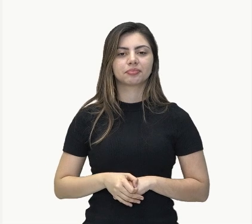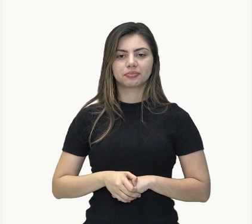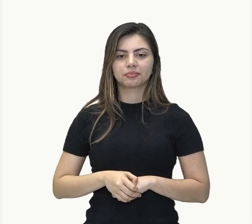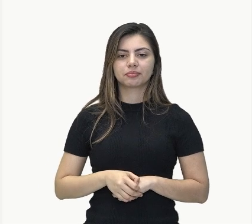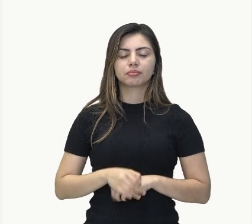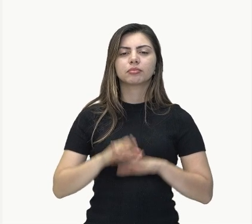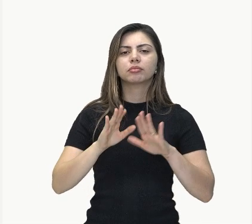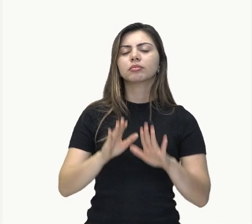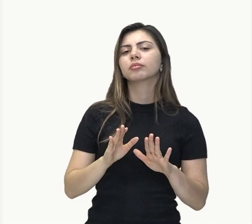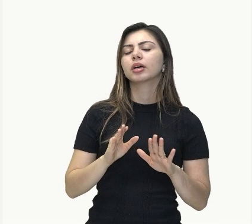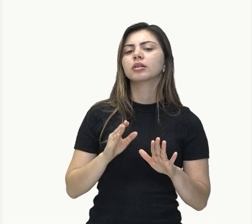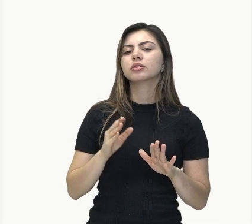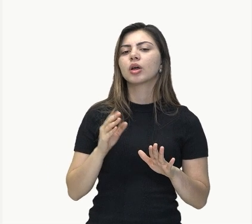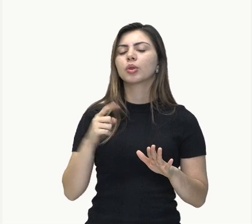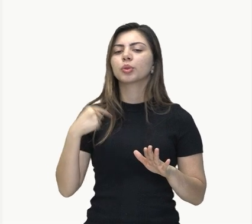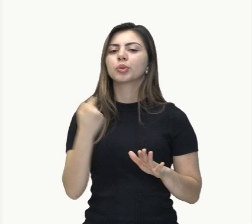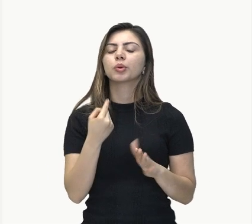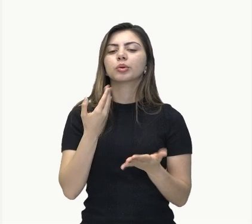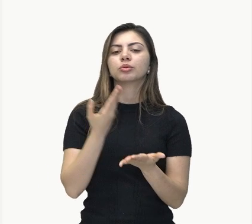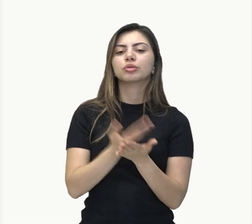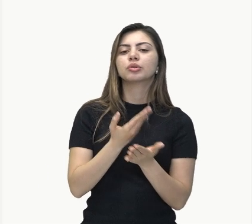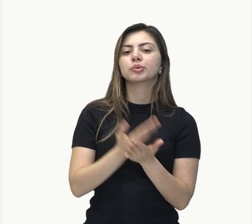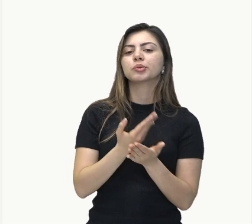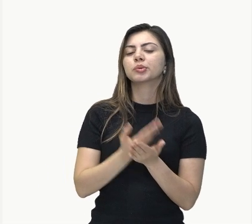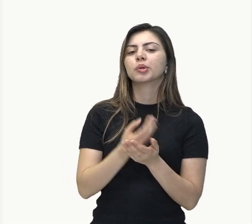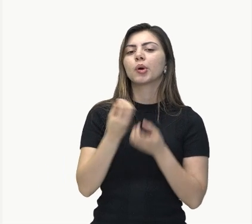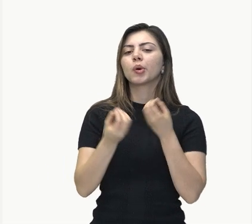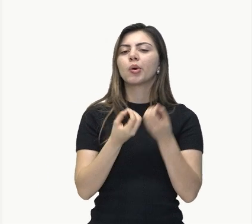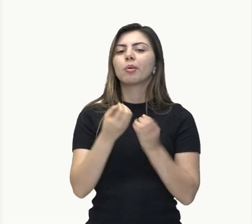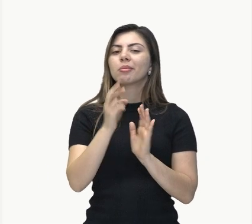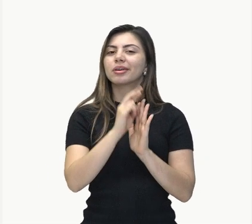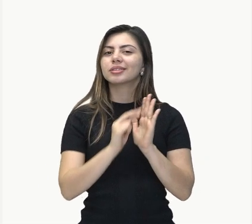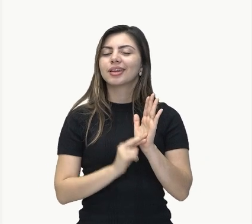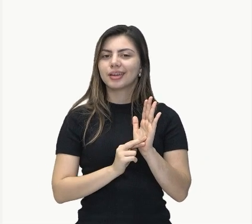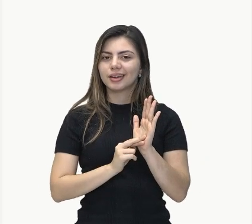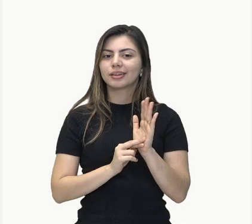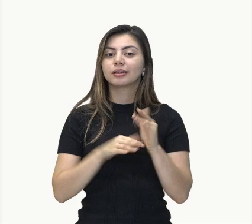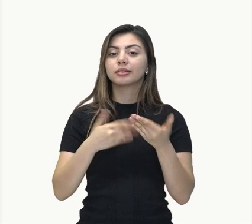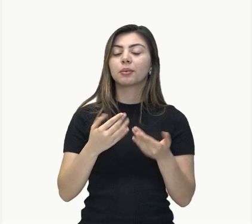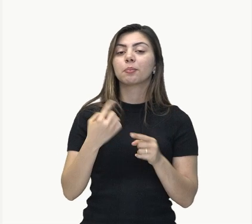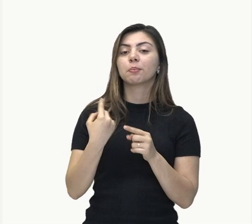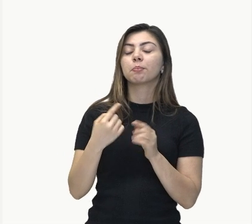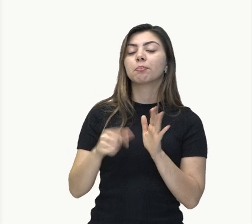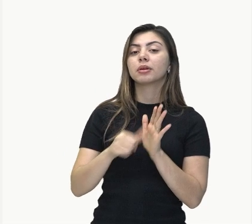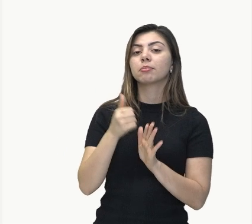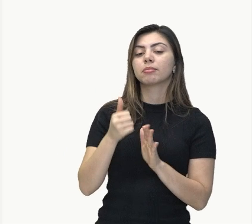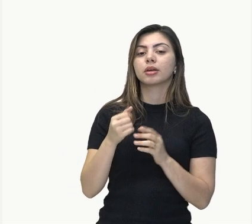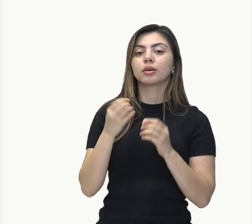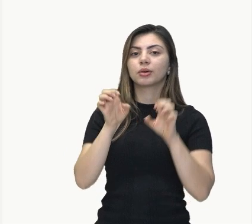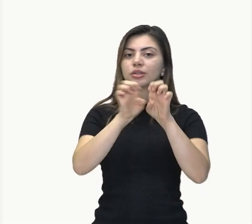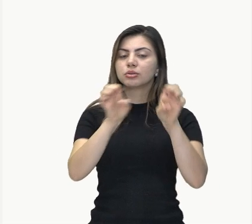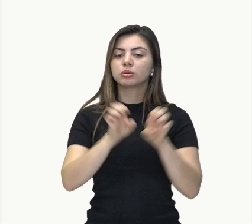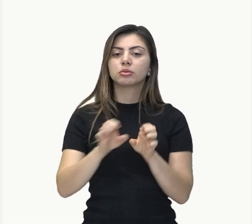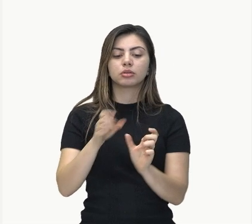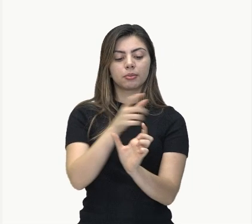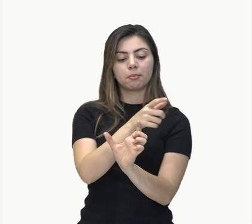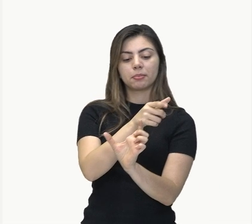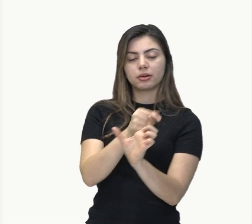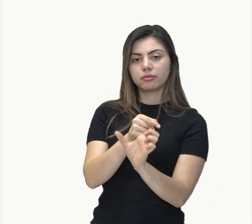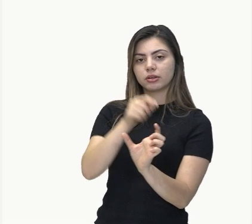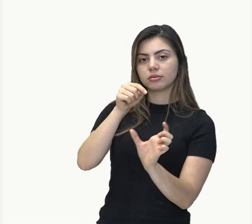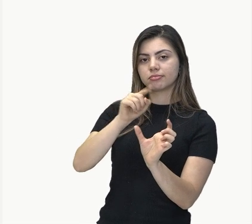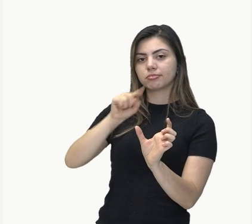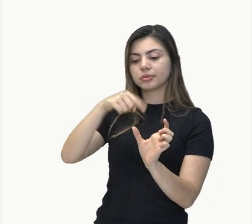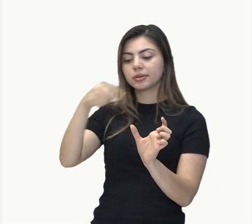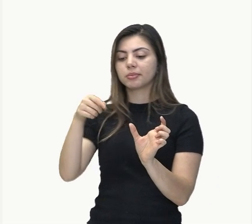o que eu trabalhei aqui para nomear esses hidrocarbonetos? Identifiquei o prefixo, mais o infixo,